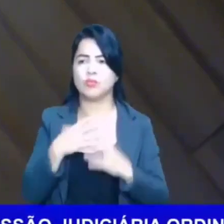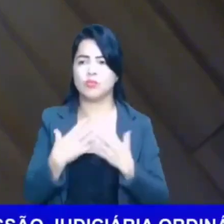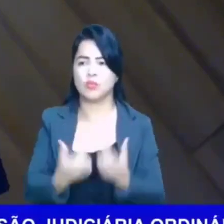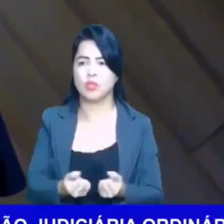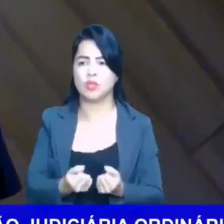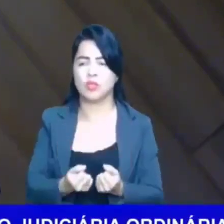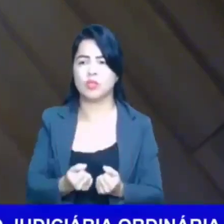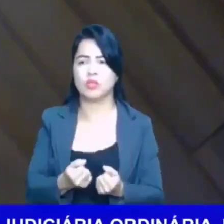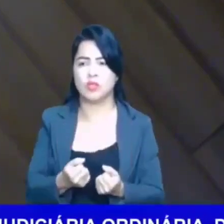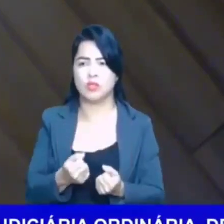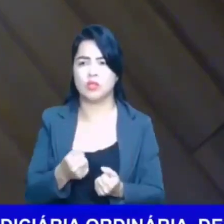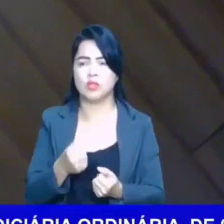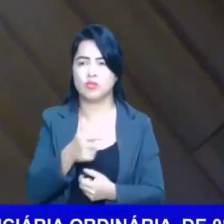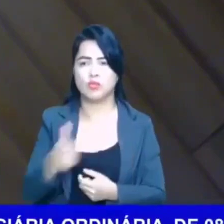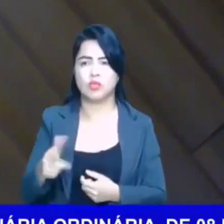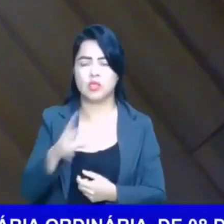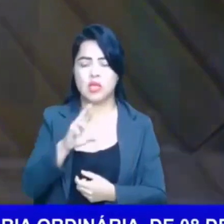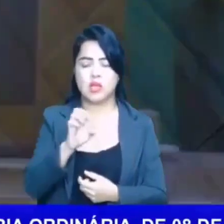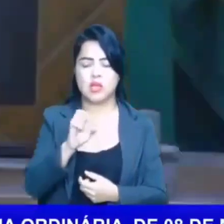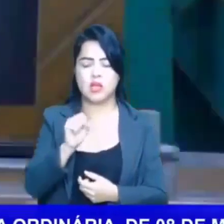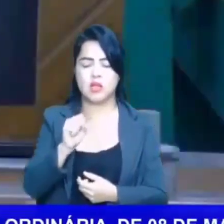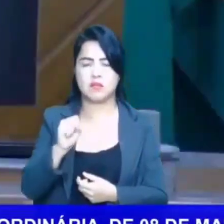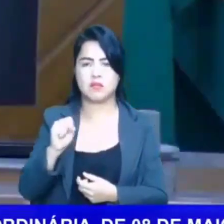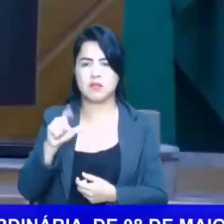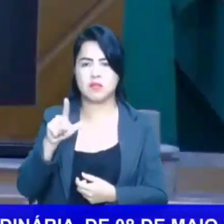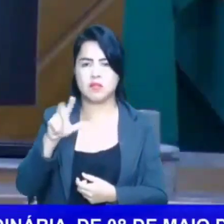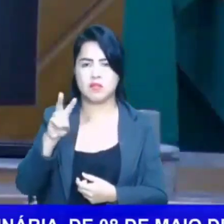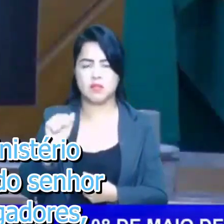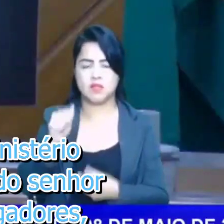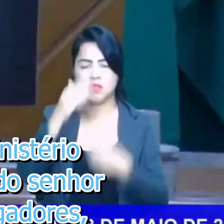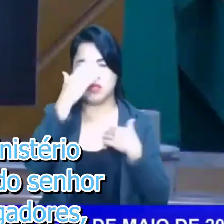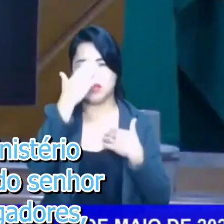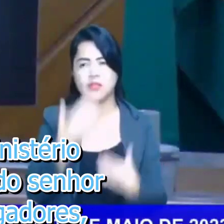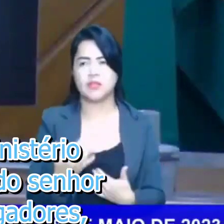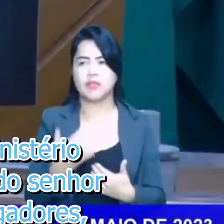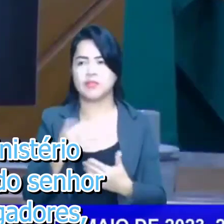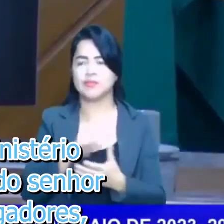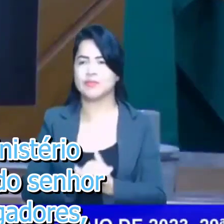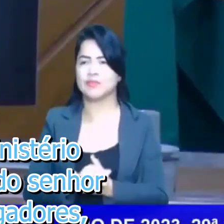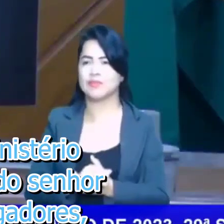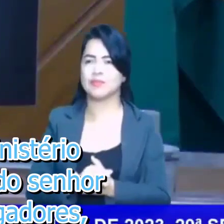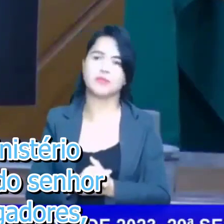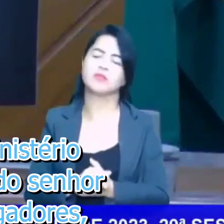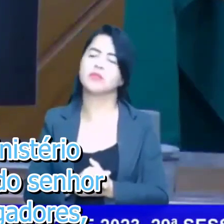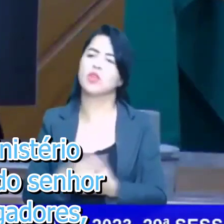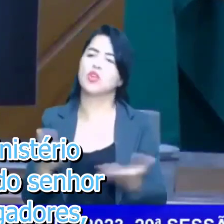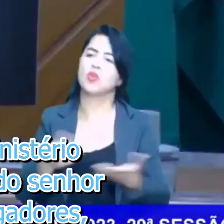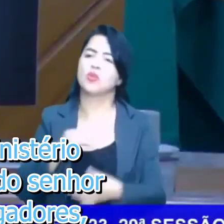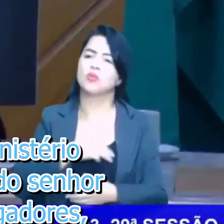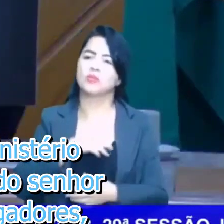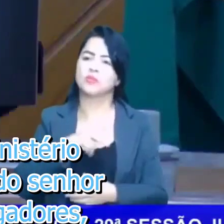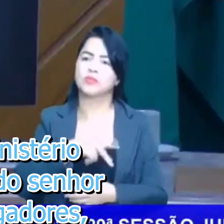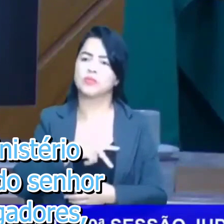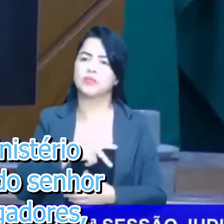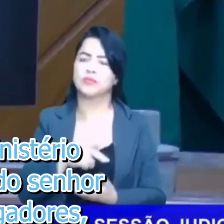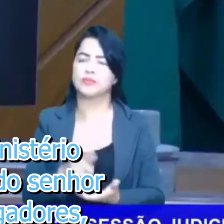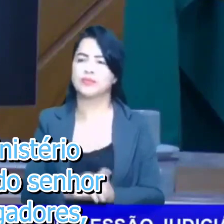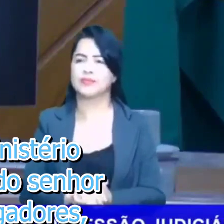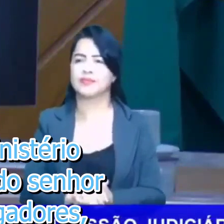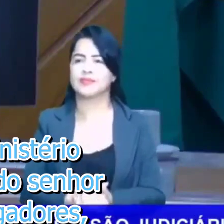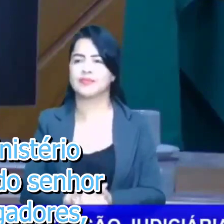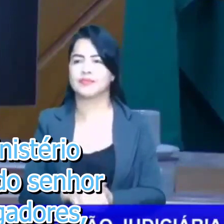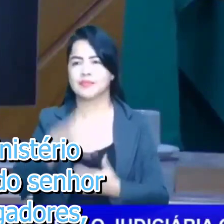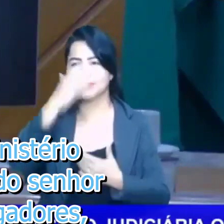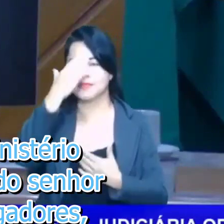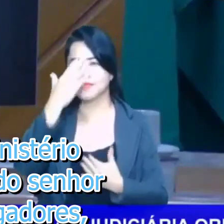sem ressalvas. Obrigada, Excelência. Em sua mesa, doutor Pablo, procurador do Ministério Público, à sua frente, monitor do